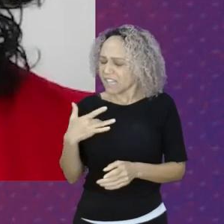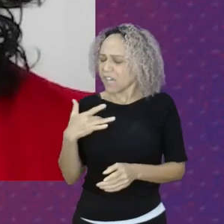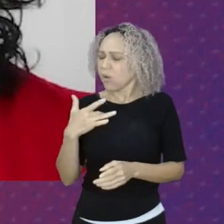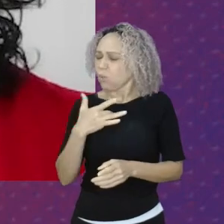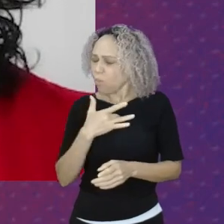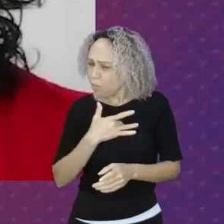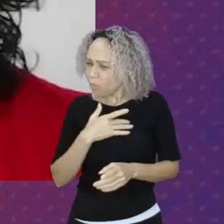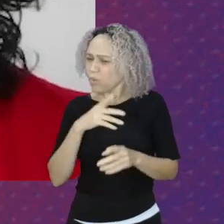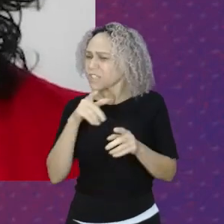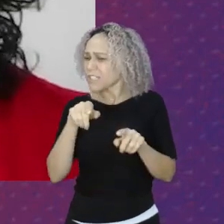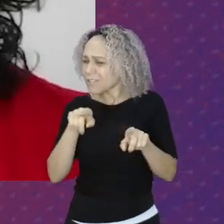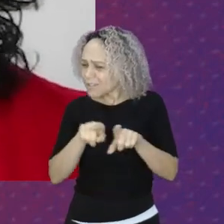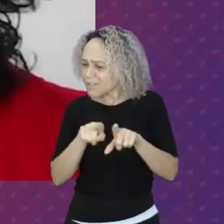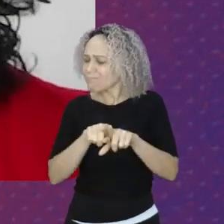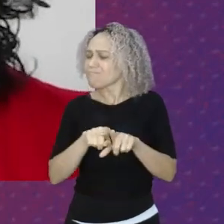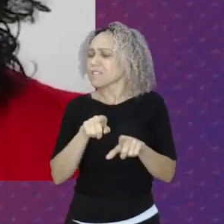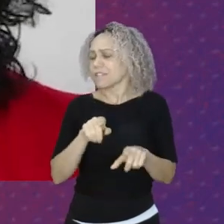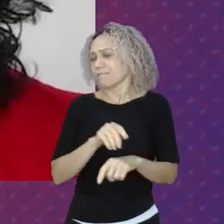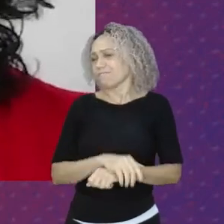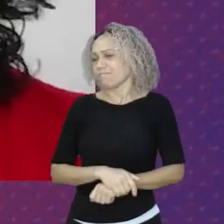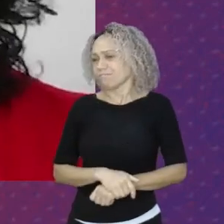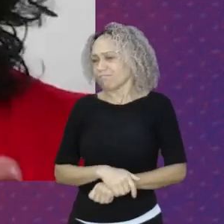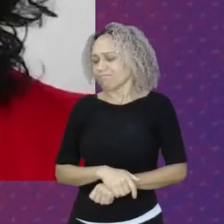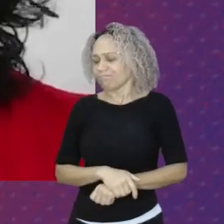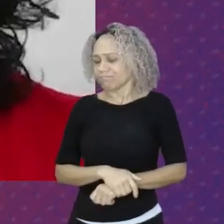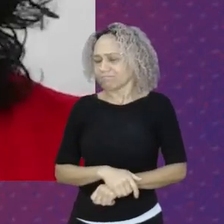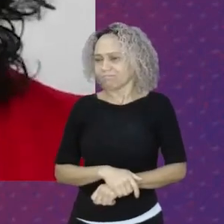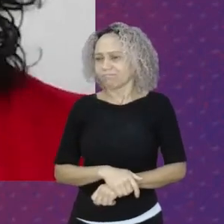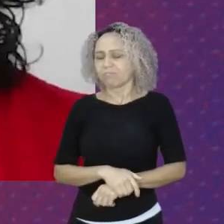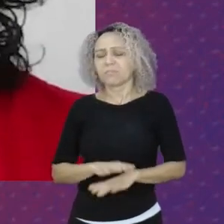saúde, porque é